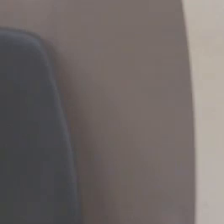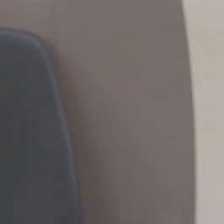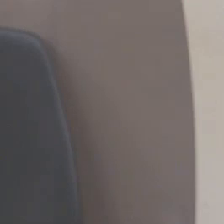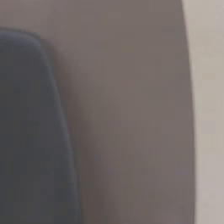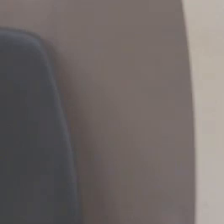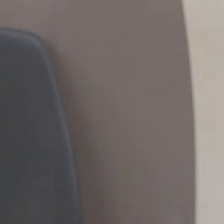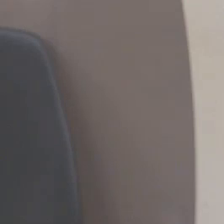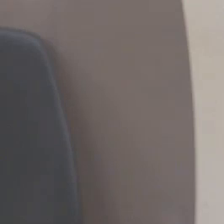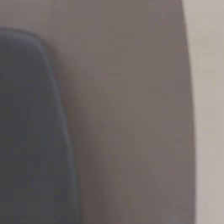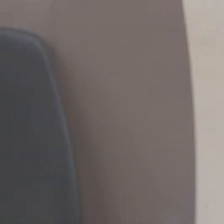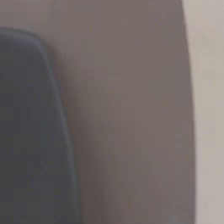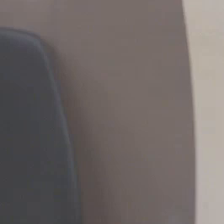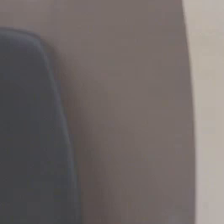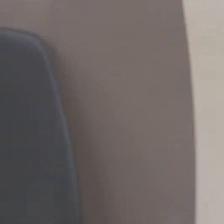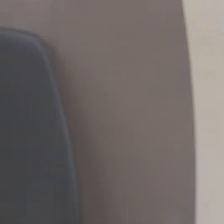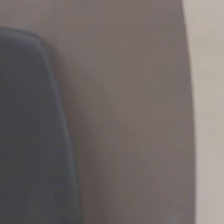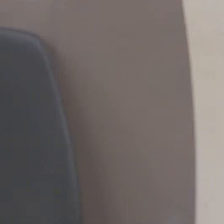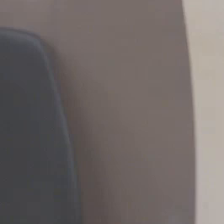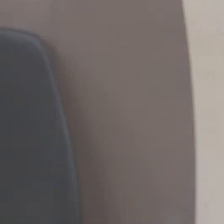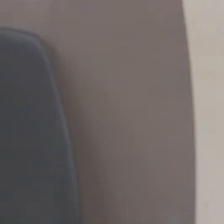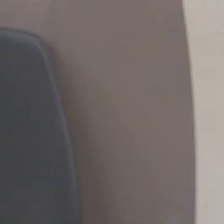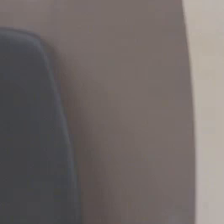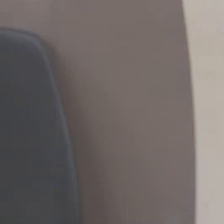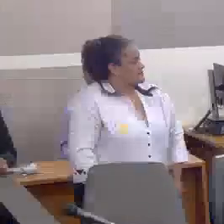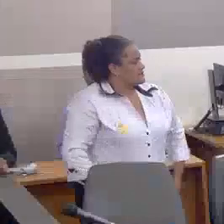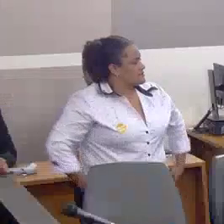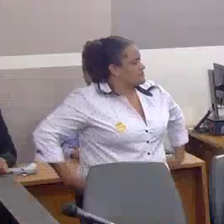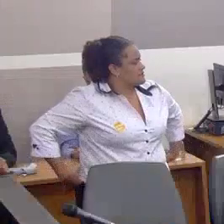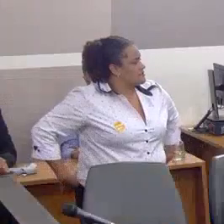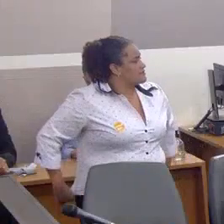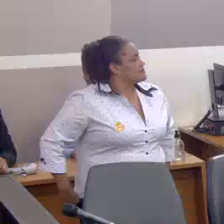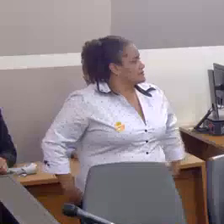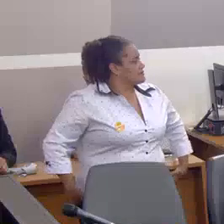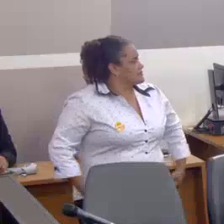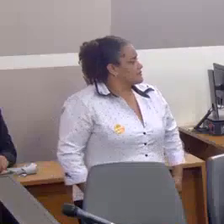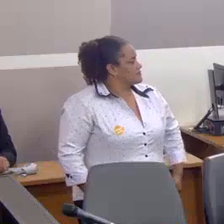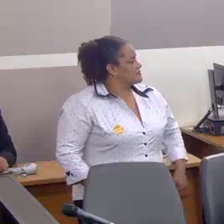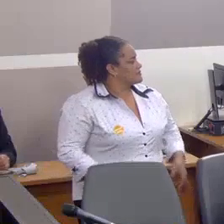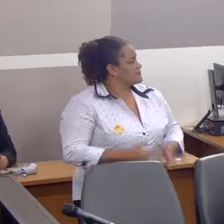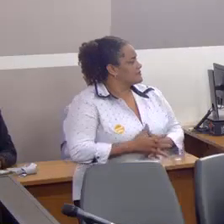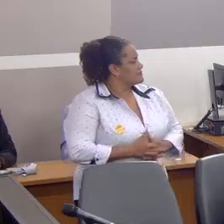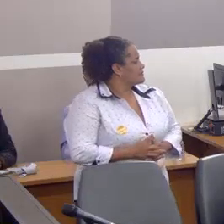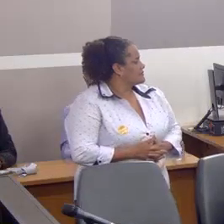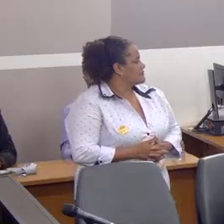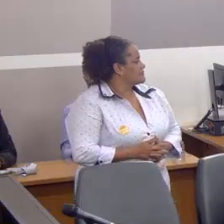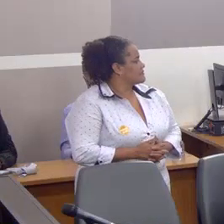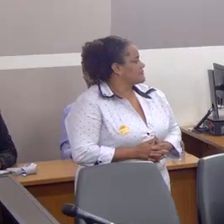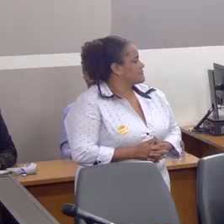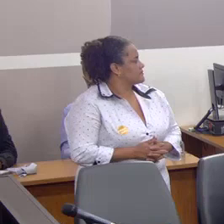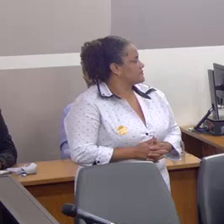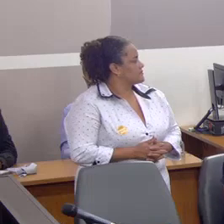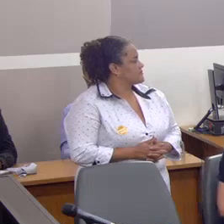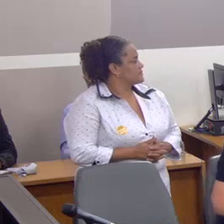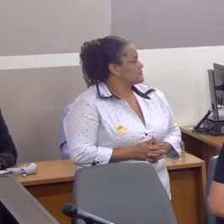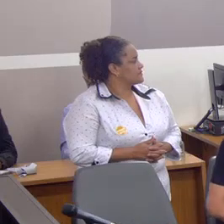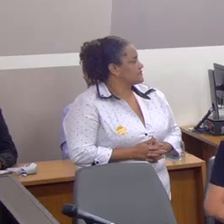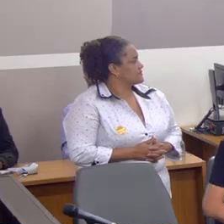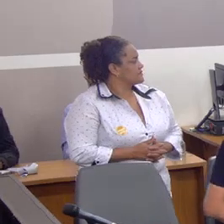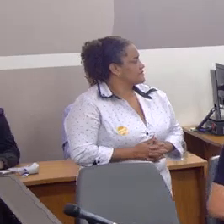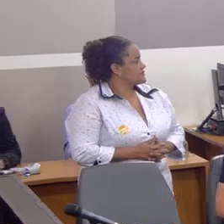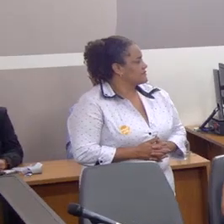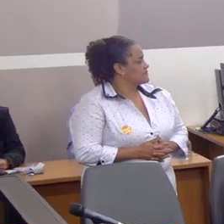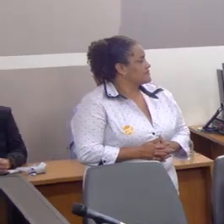nós estamos aqui fazendo alguns contatos para que a gente possa amanhã ainda amanhã ter um atendimento de saber qual a situação dela